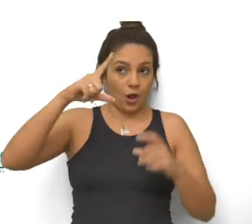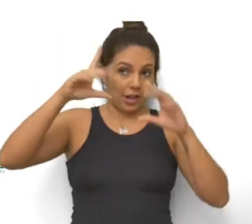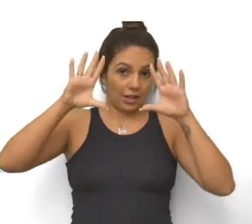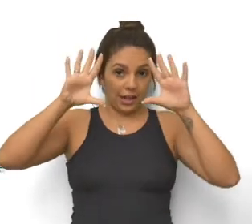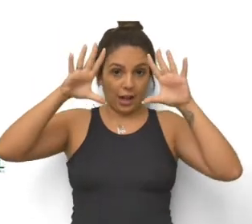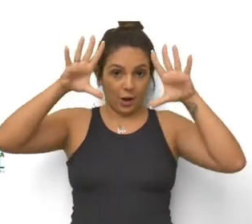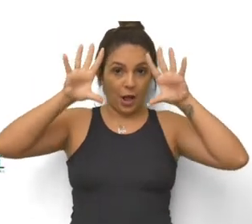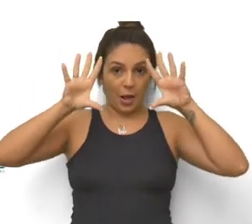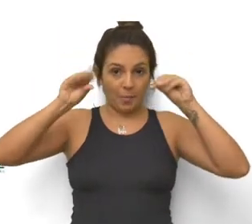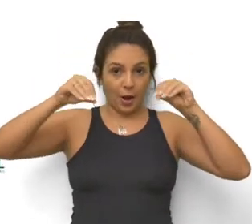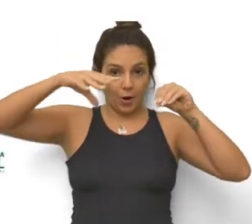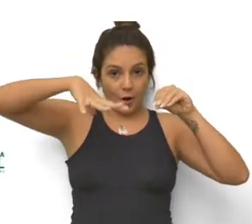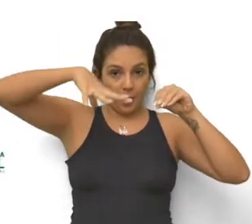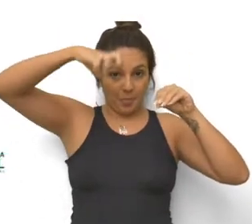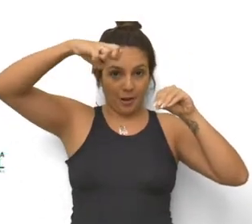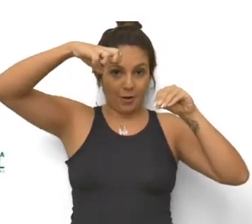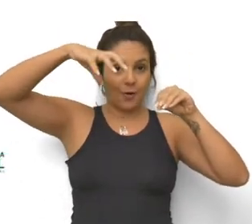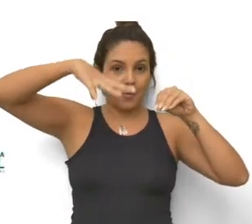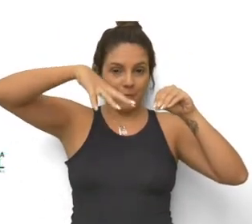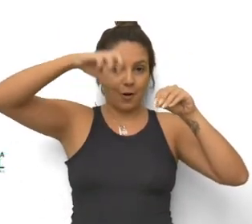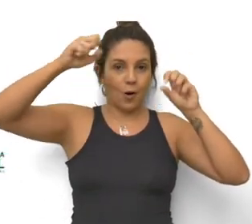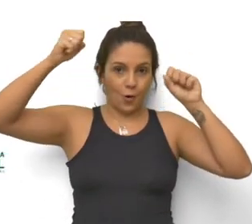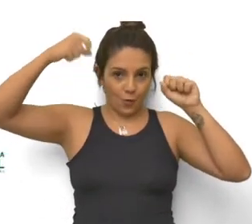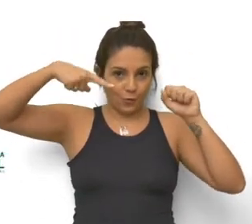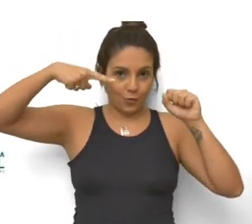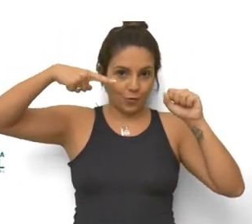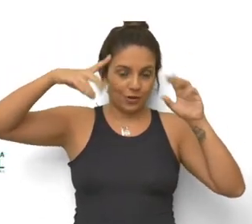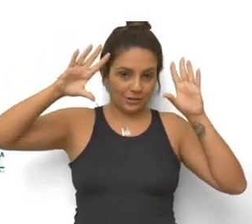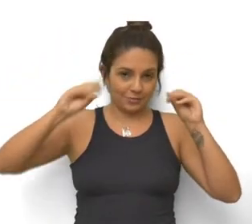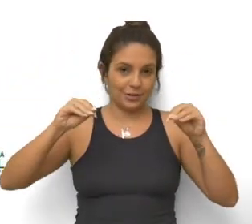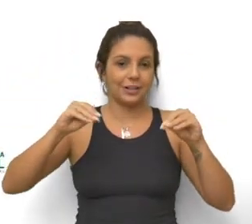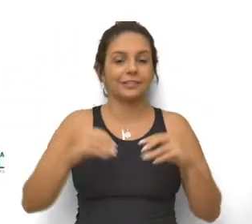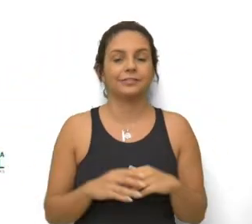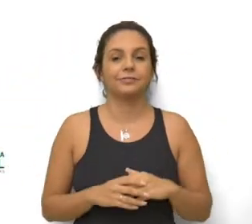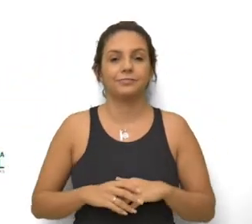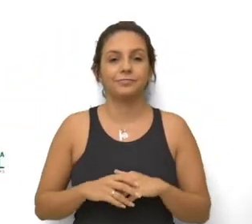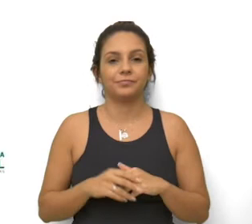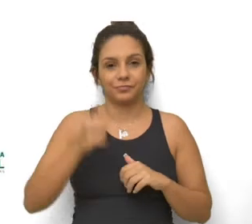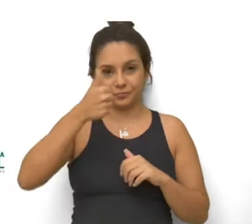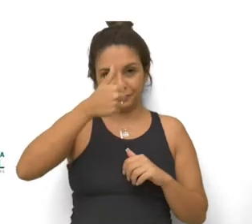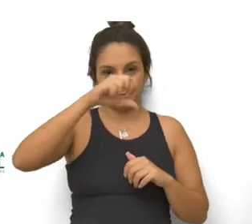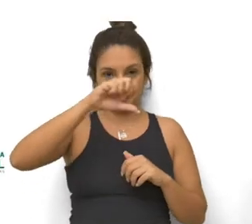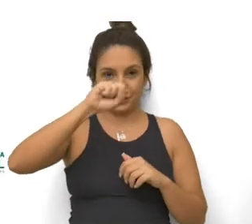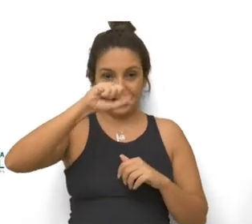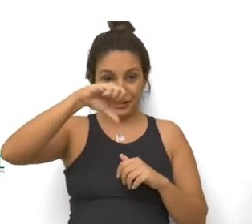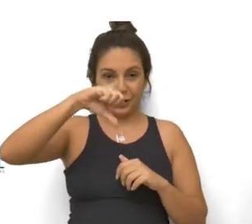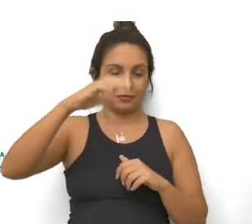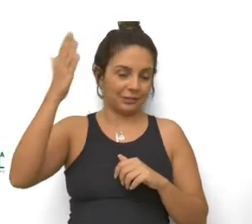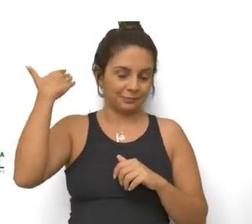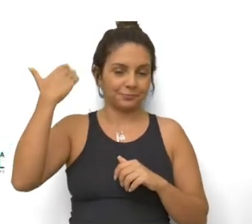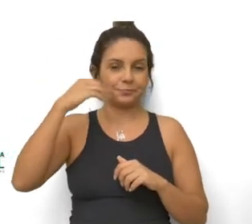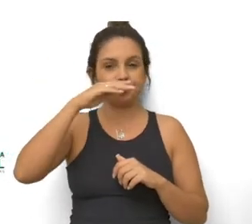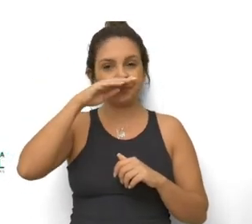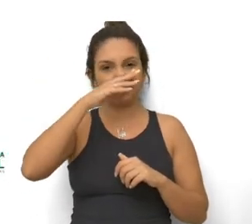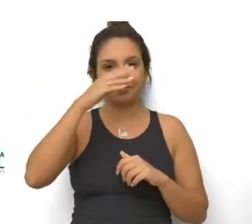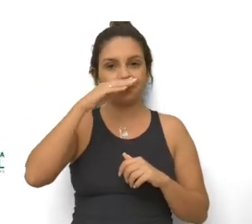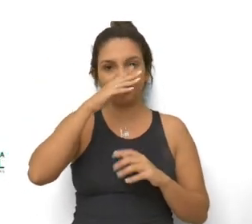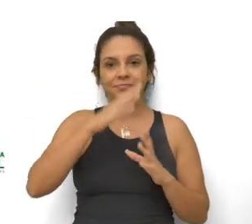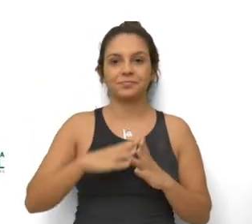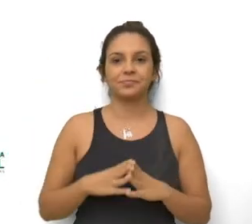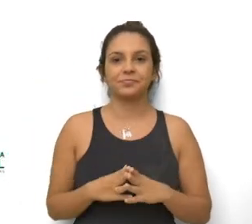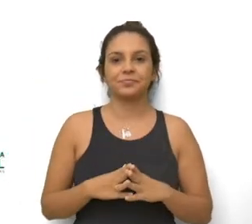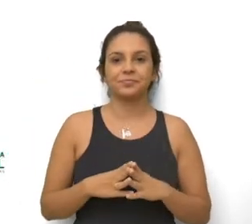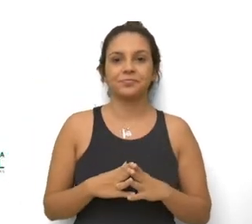vezes. Tá tudo bem. Luz apagar em Ouro Preto em 1989 não é tanto problema, né? Vamos ser